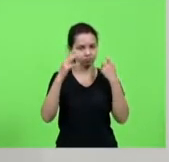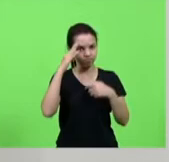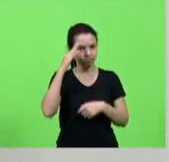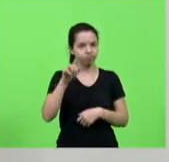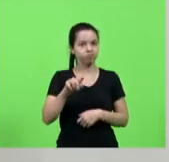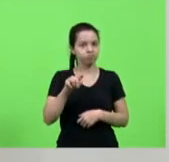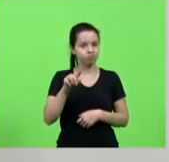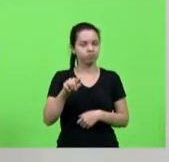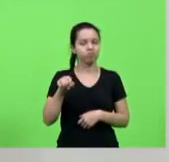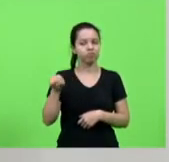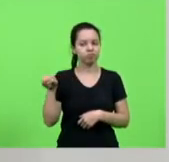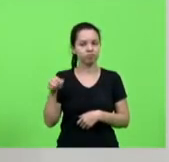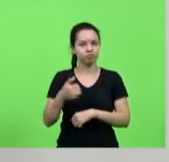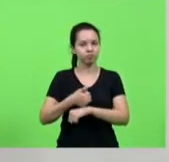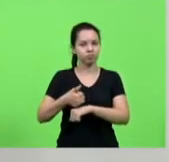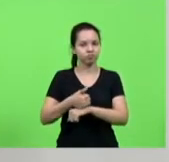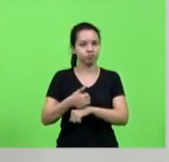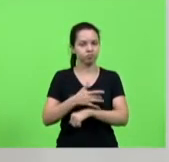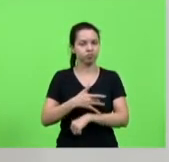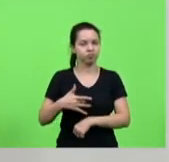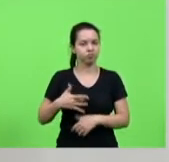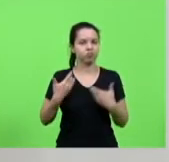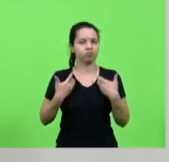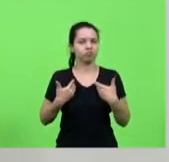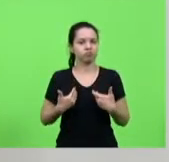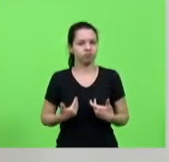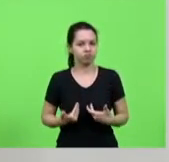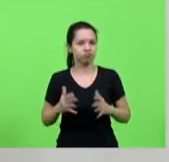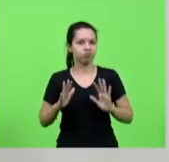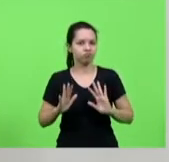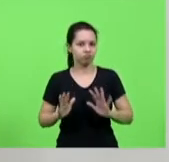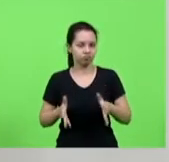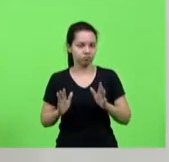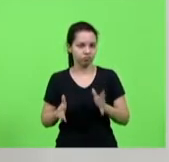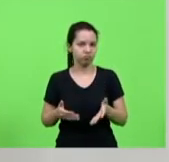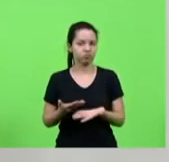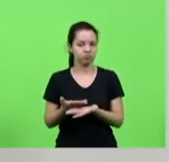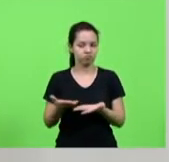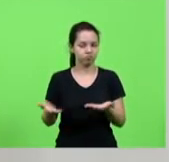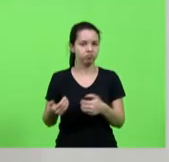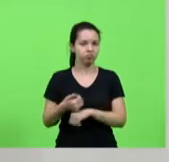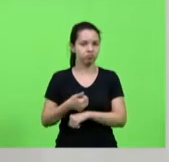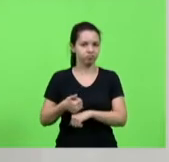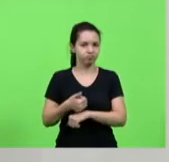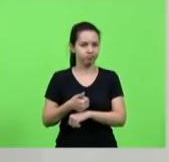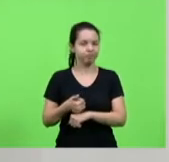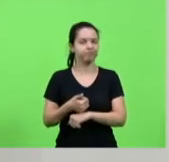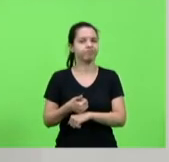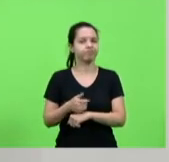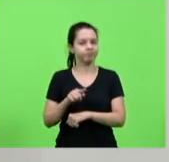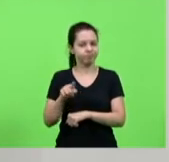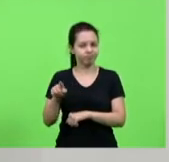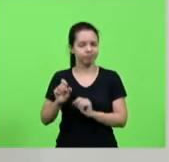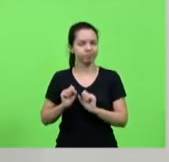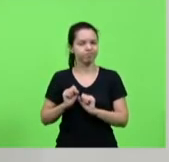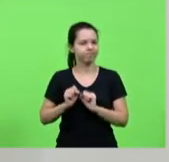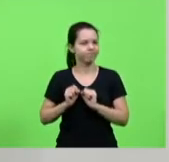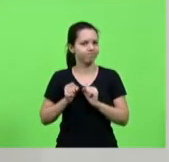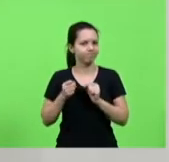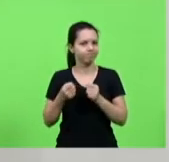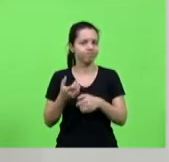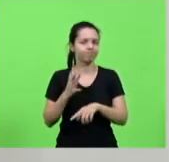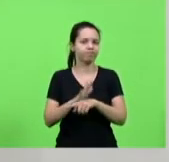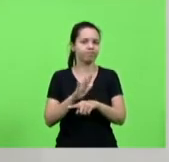saúde. Esses valorosos amigos, Sargento Lima, Gessé Lopes, olha o que esse pessoal tem feito pela vida